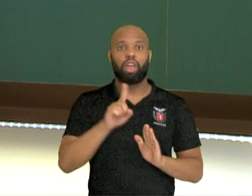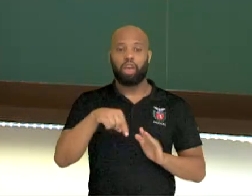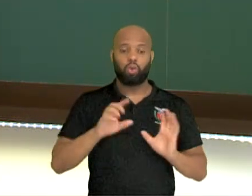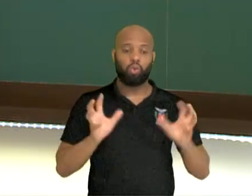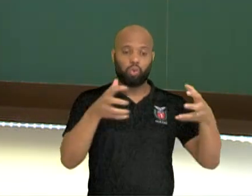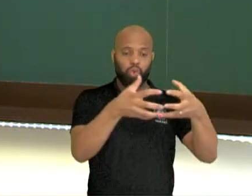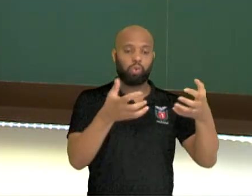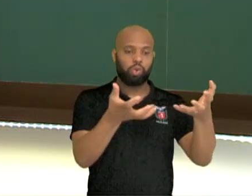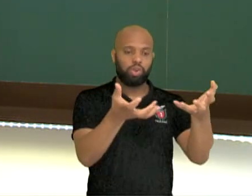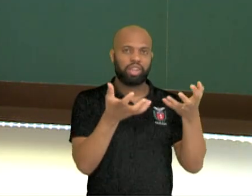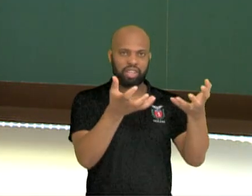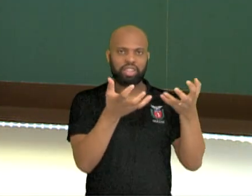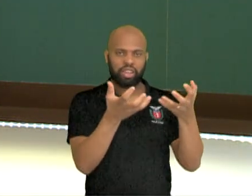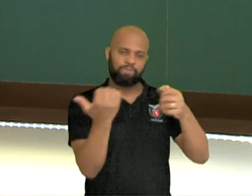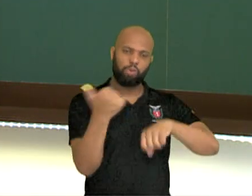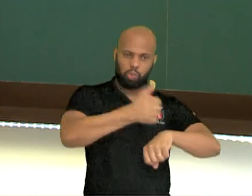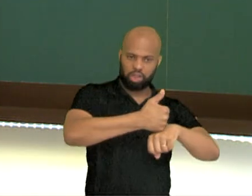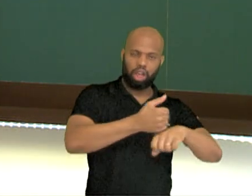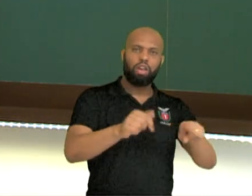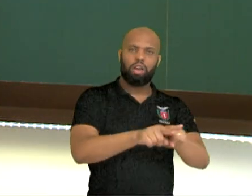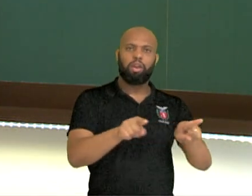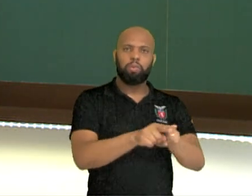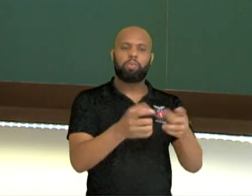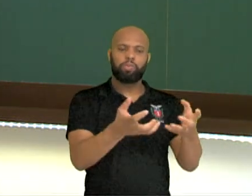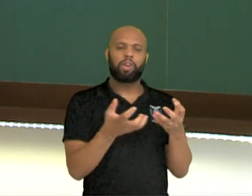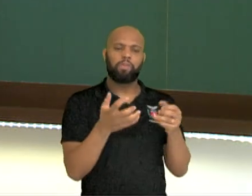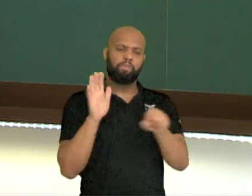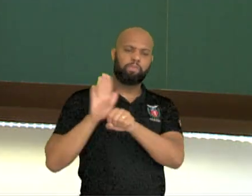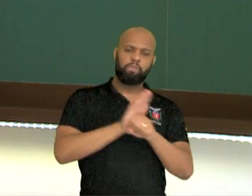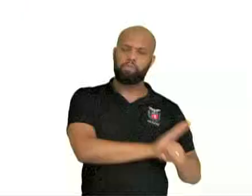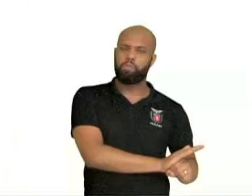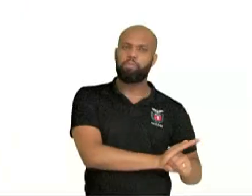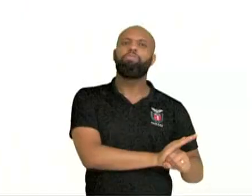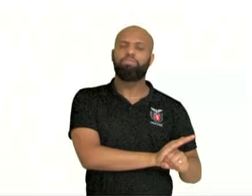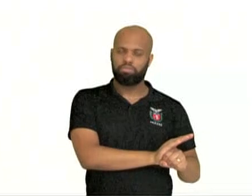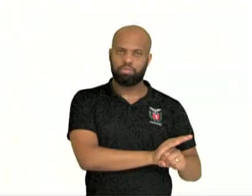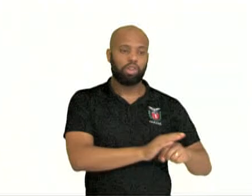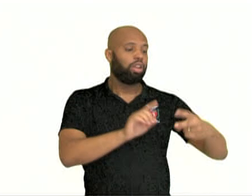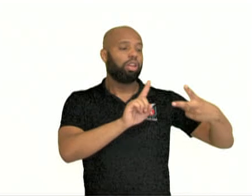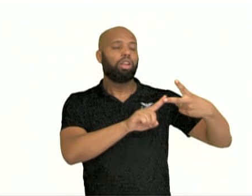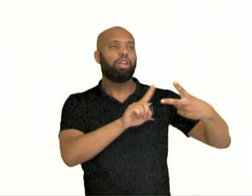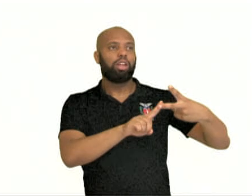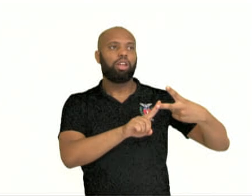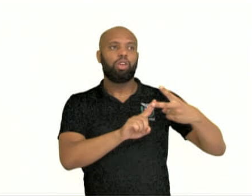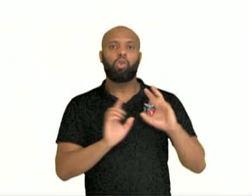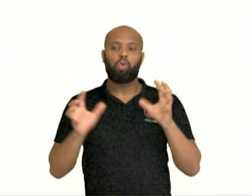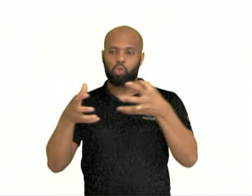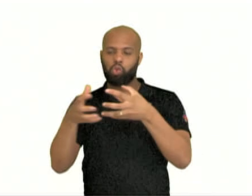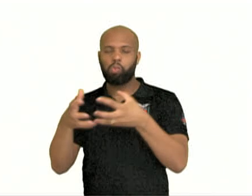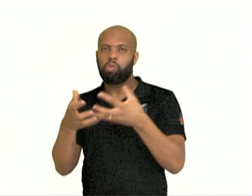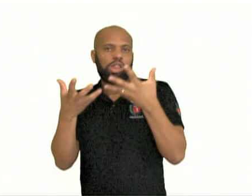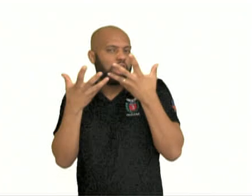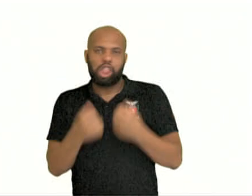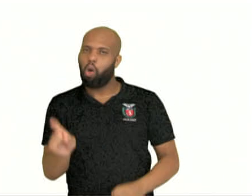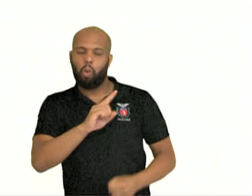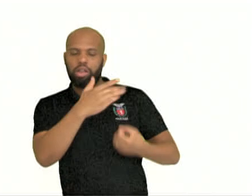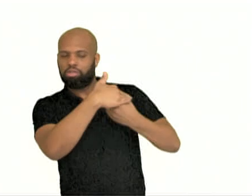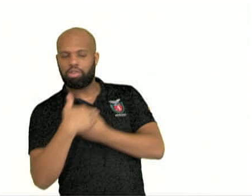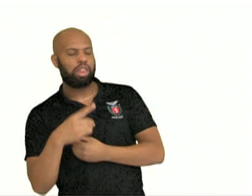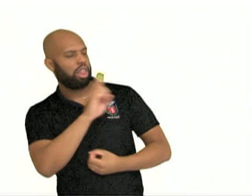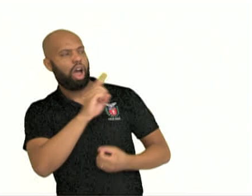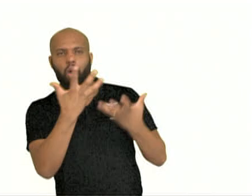que quer dominar e oprimir o povo, e outra o coletivo que não quer ser oprimido e